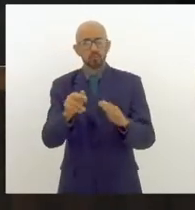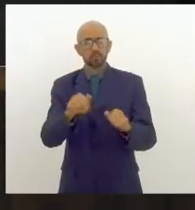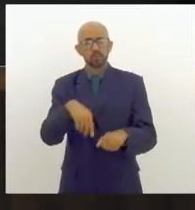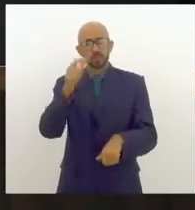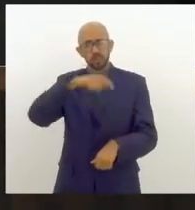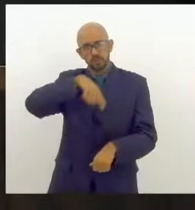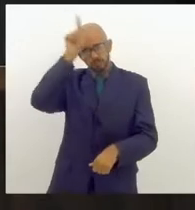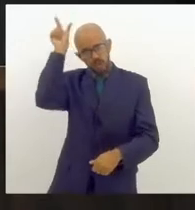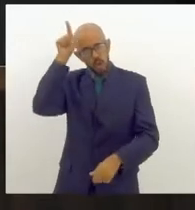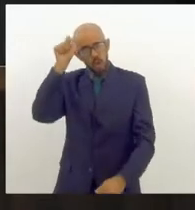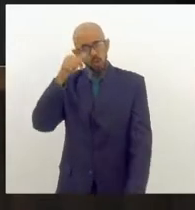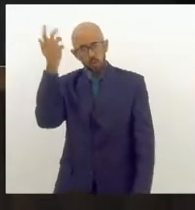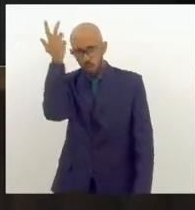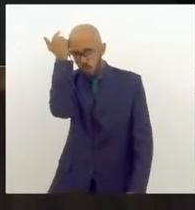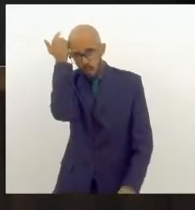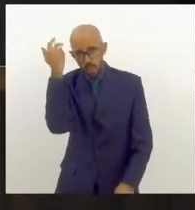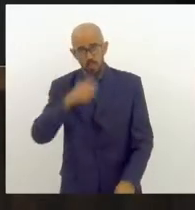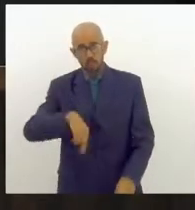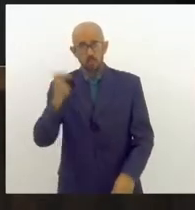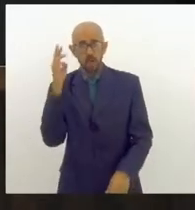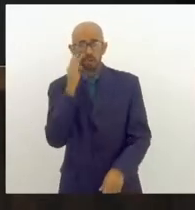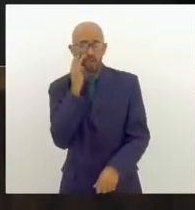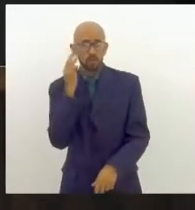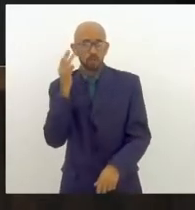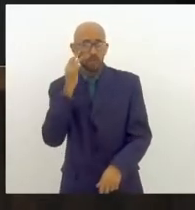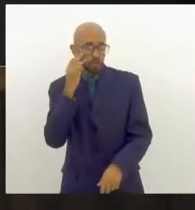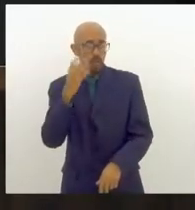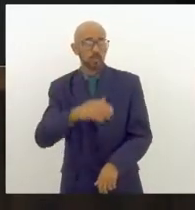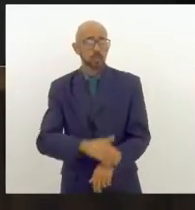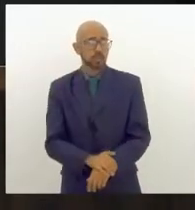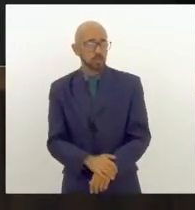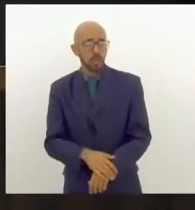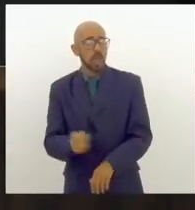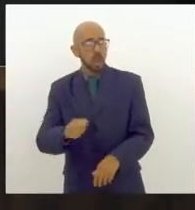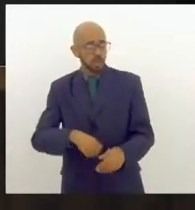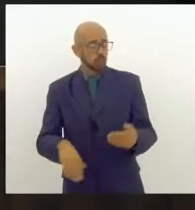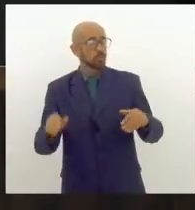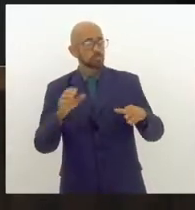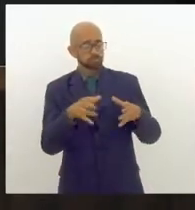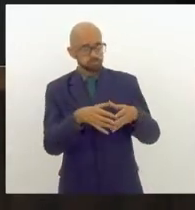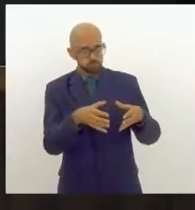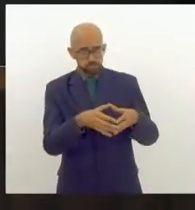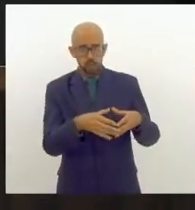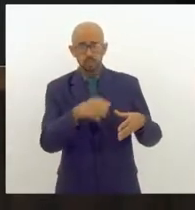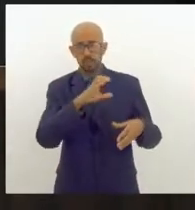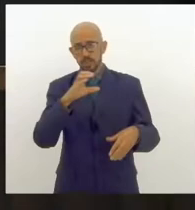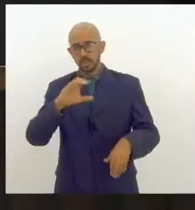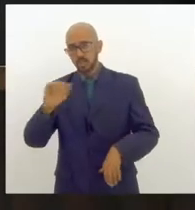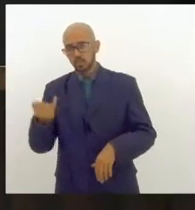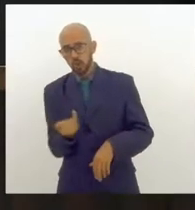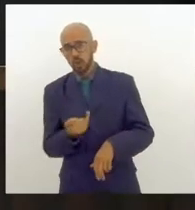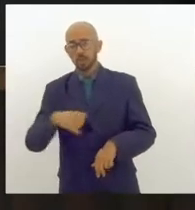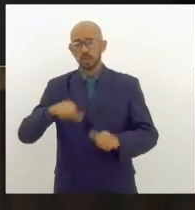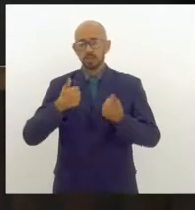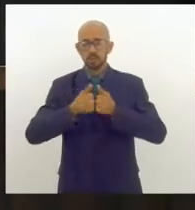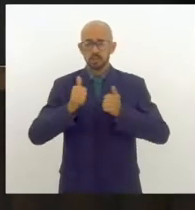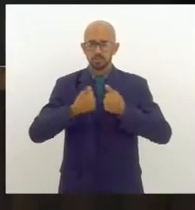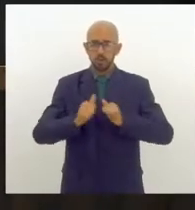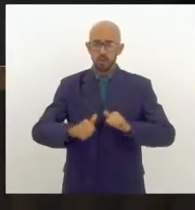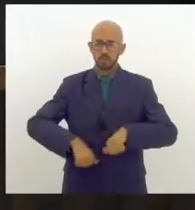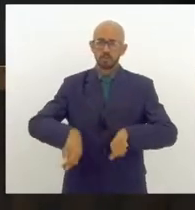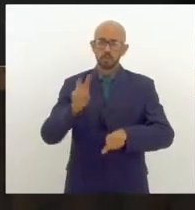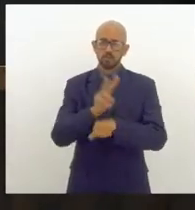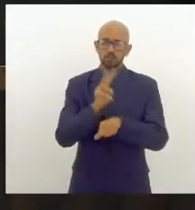Paulo Eliomar Coelho, Valdeque Carneiro. Pendente de pareceres das comissões de Constituição, Justiça, de Transporte, Defesa do Consumidor